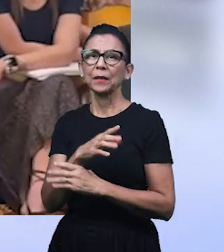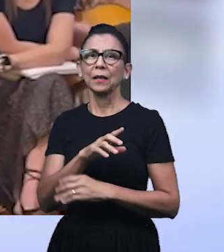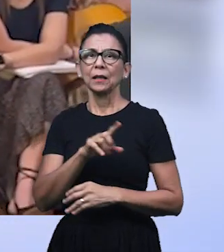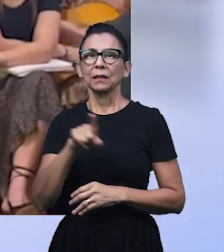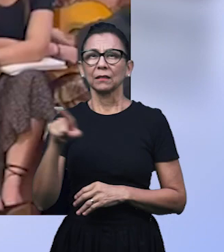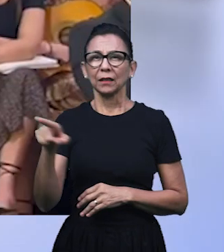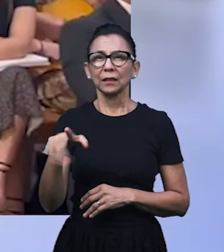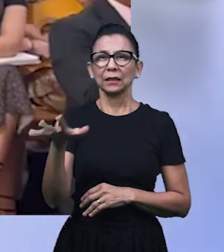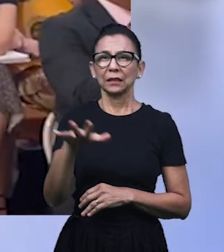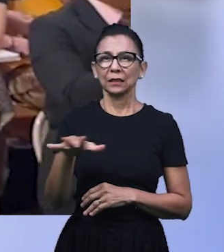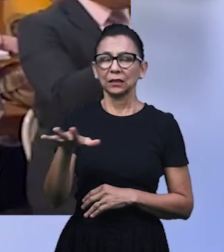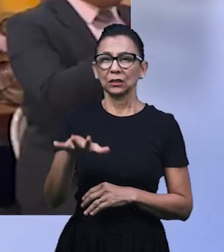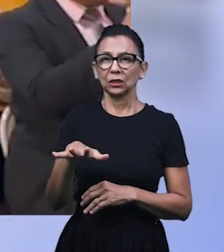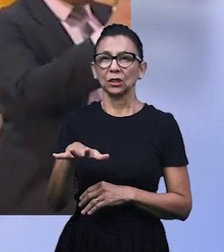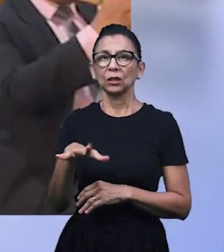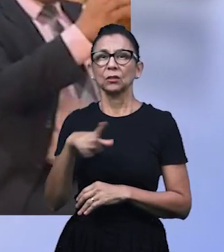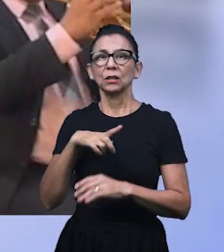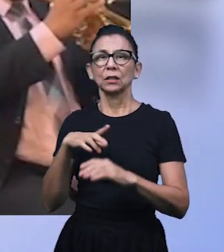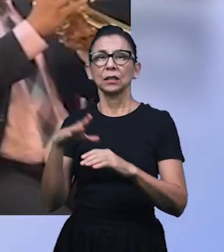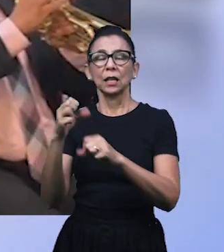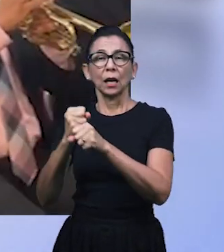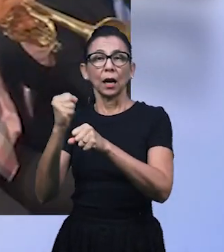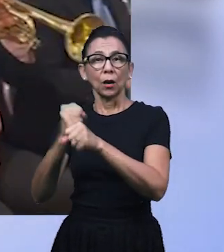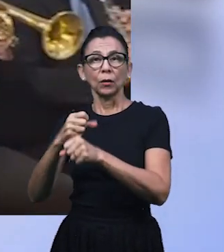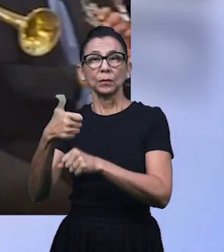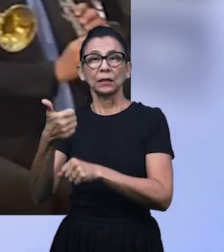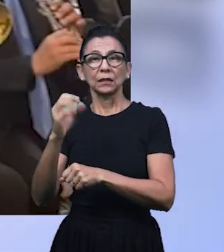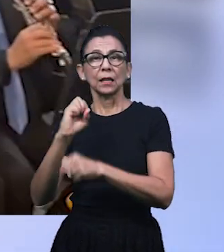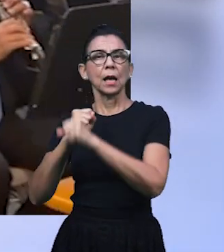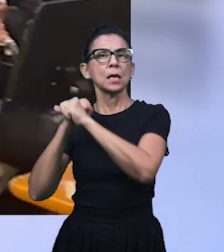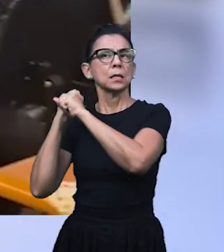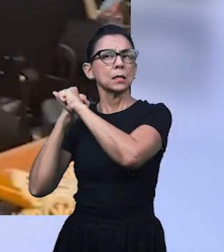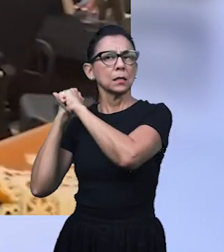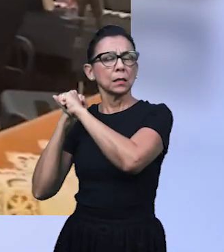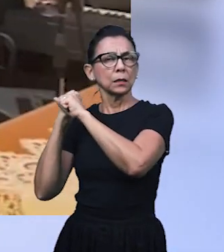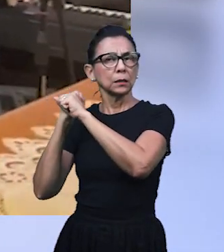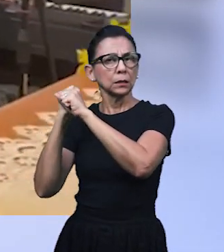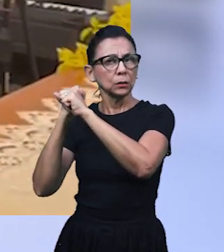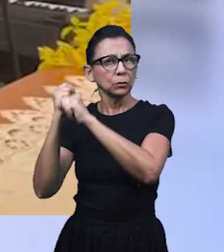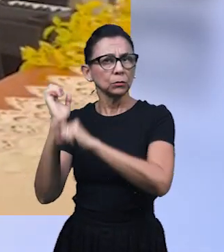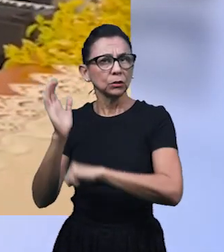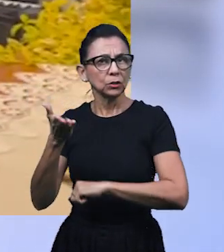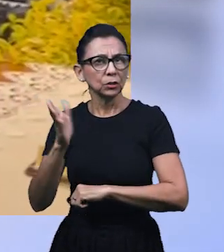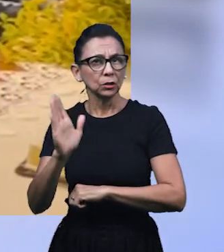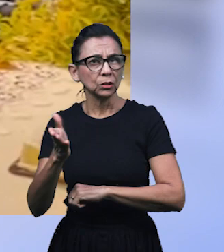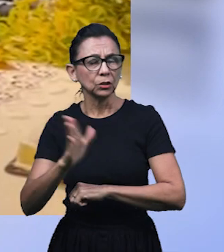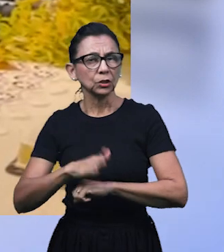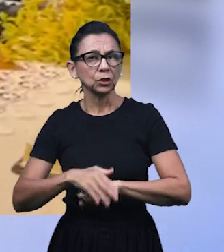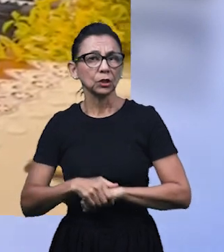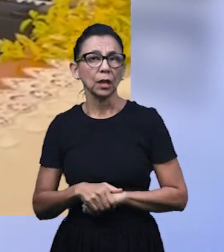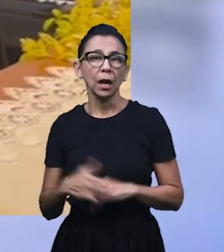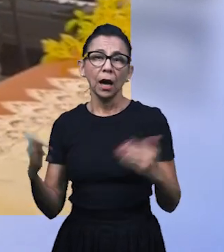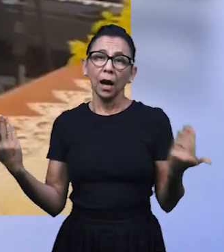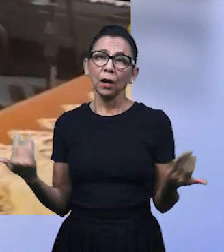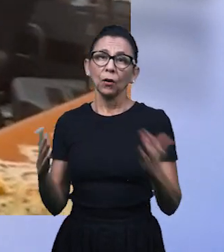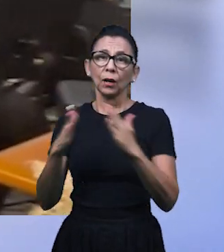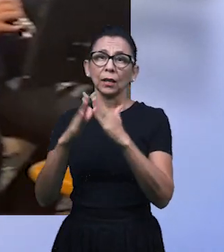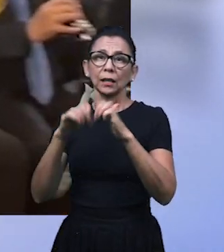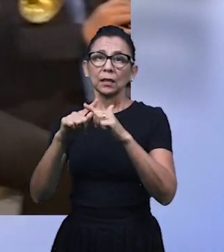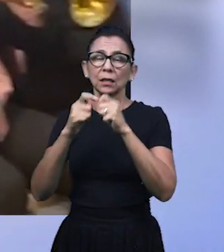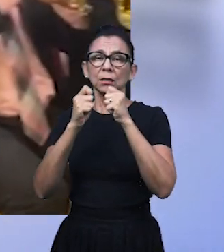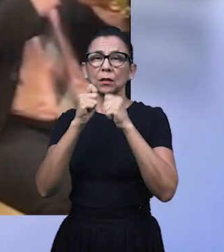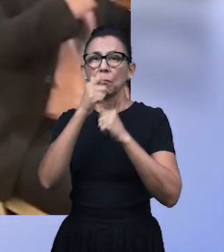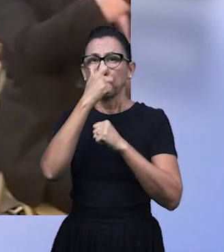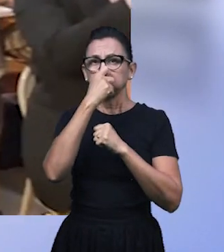está estabelecida naquela cidade. Devido ao crescimento no número de salvos, um local maior foi alugado para comportar os